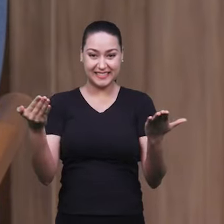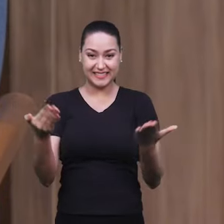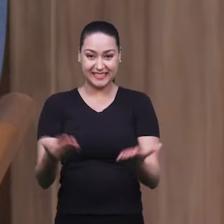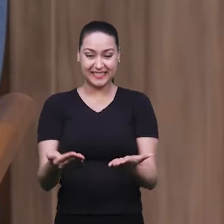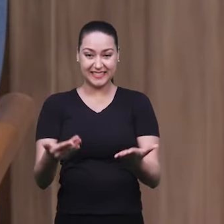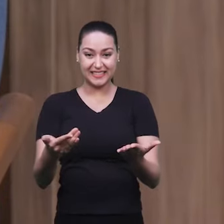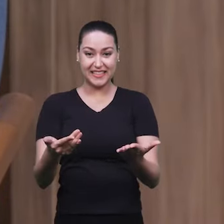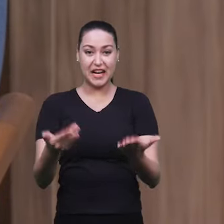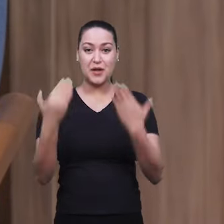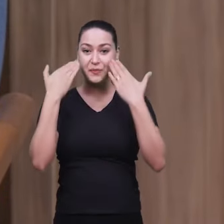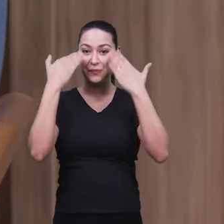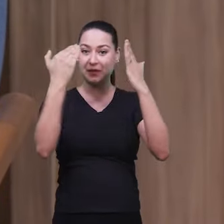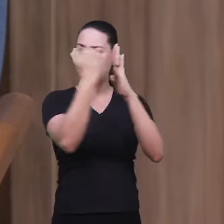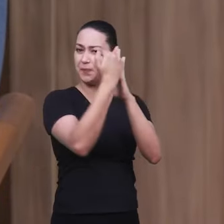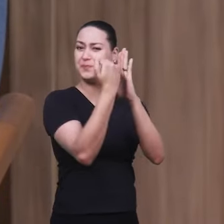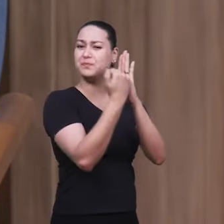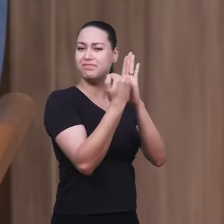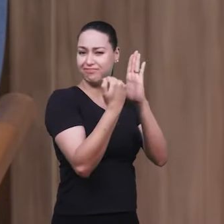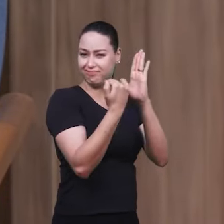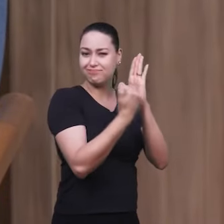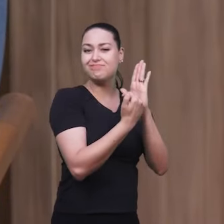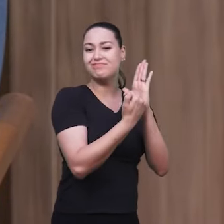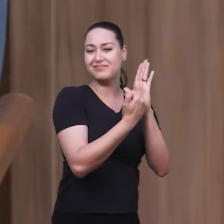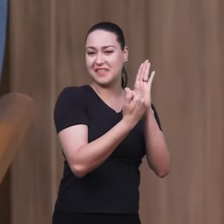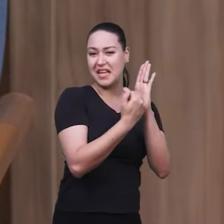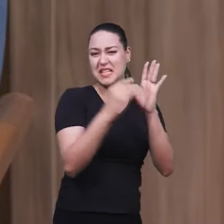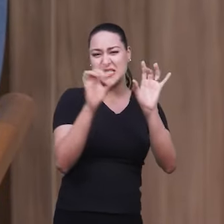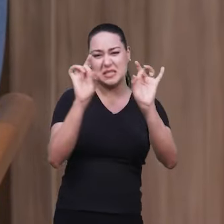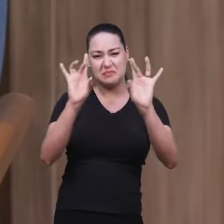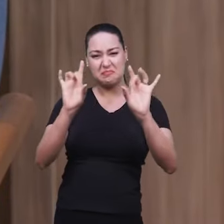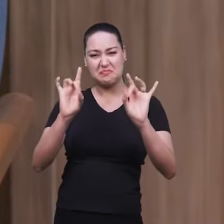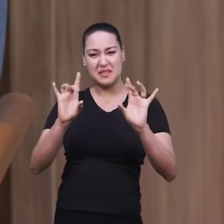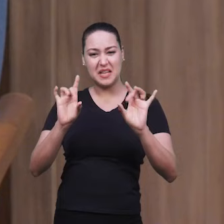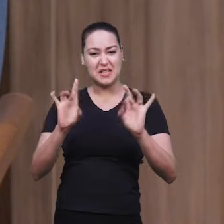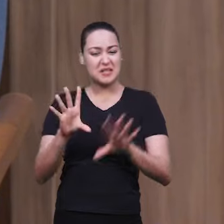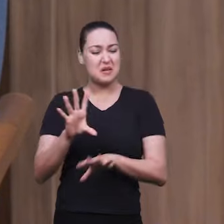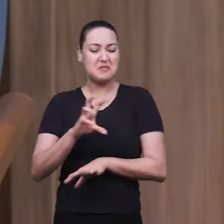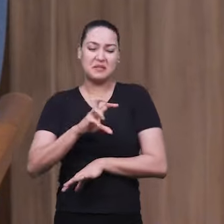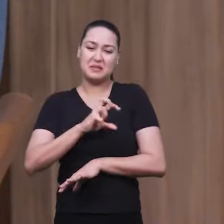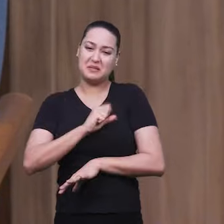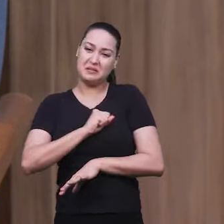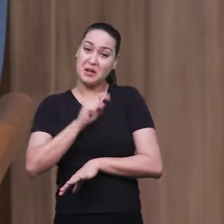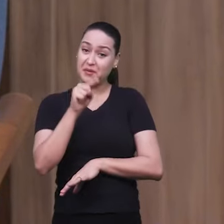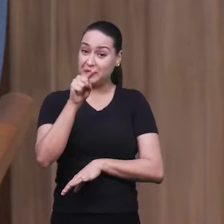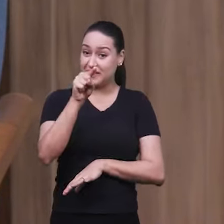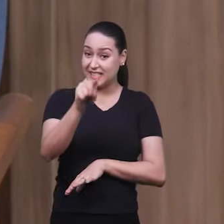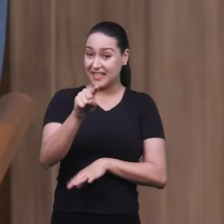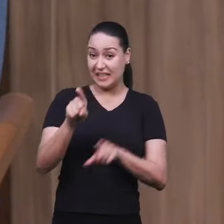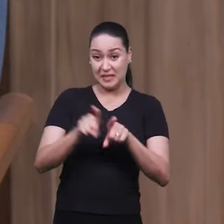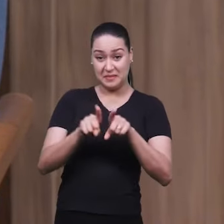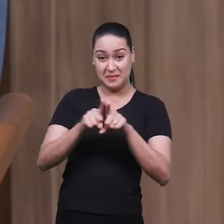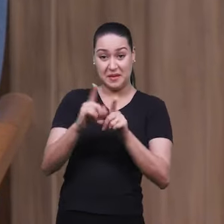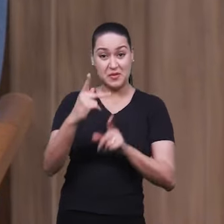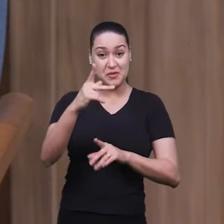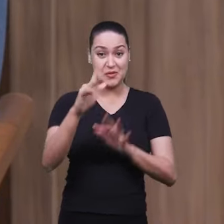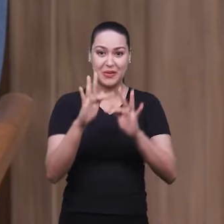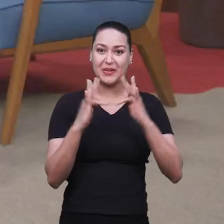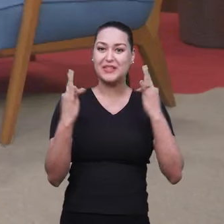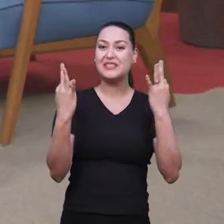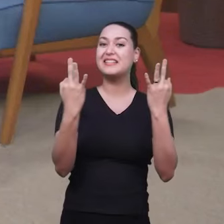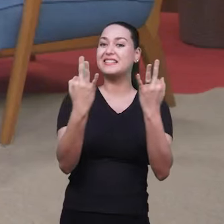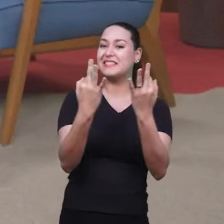uma edição de um conteúdo, um programa que é feito especialmente com todo carinho, tanto para você quanto para a sua